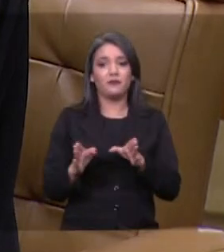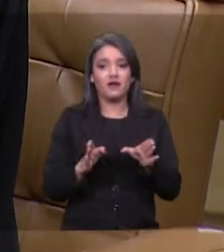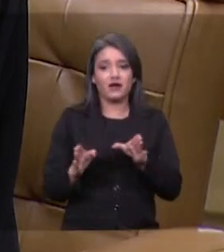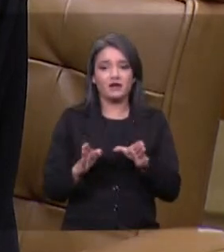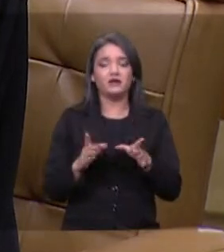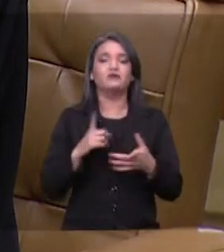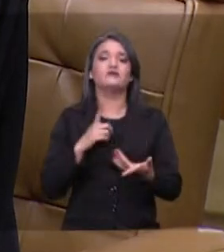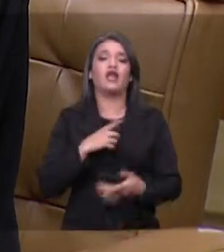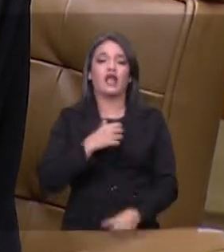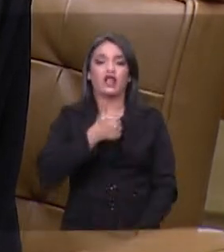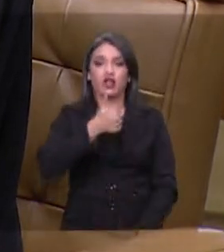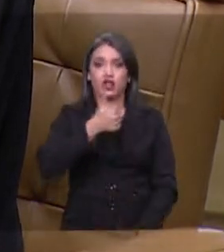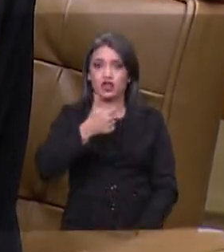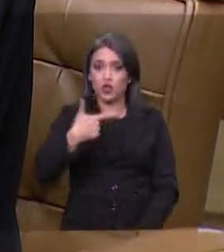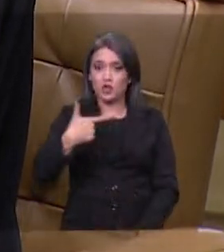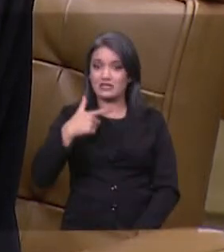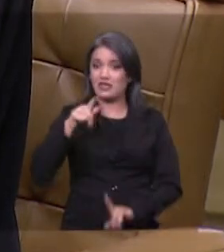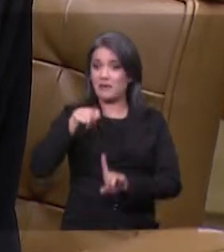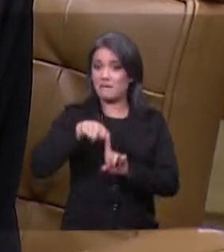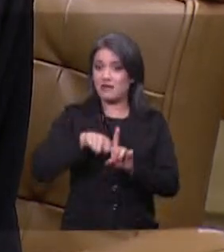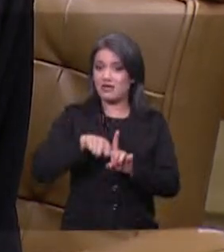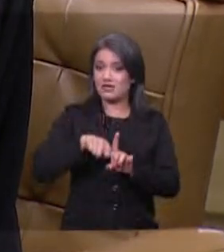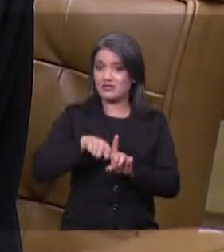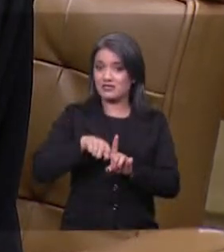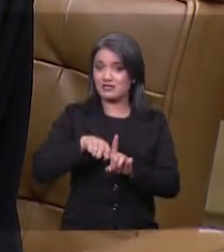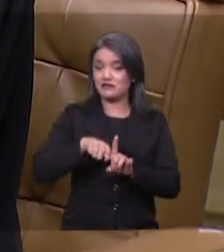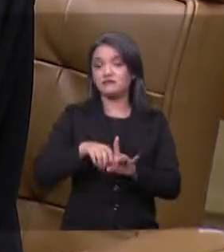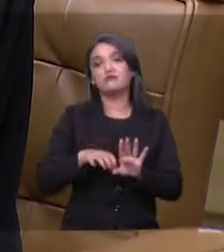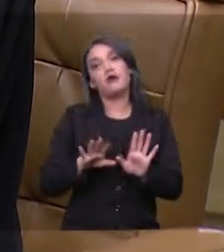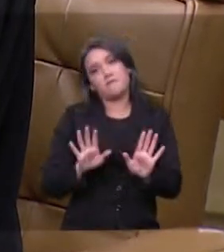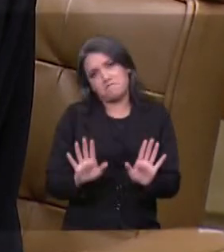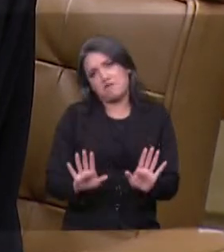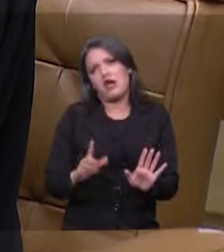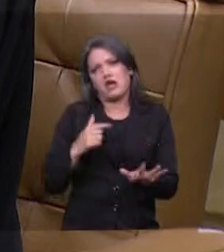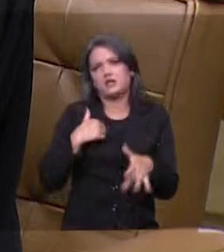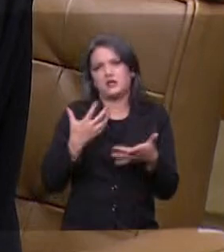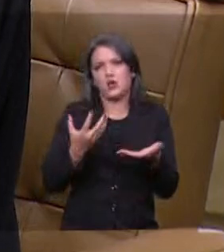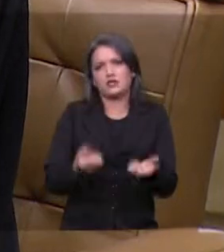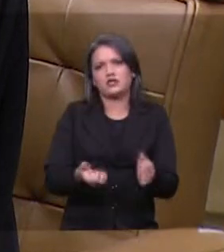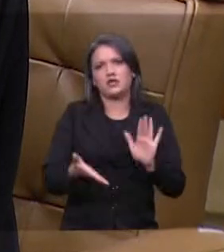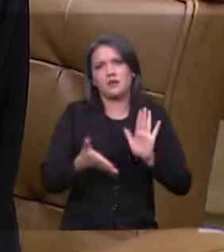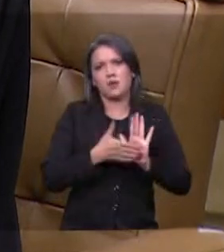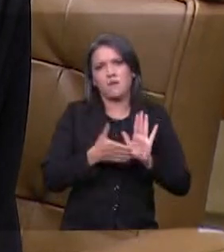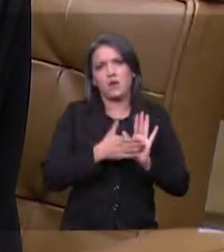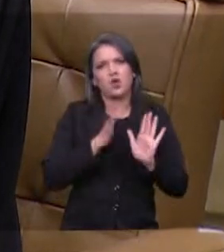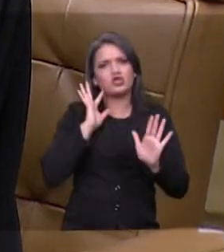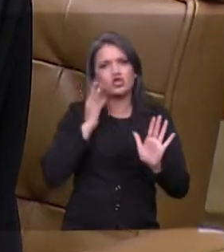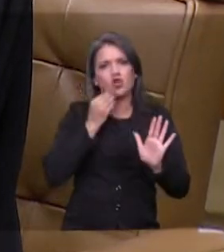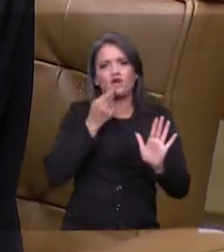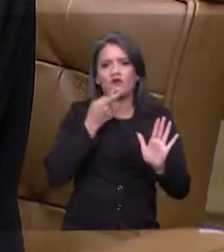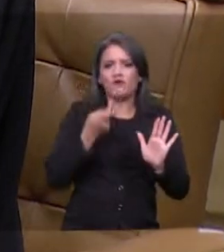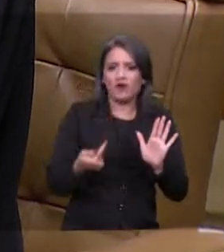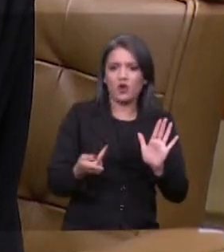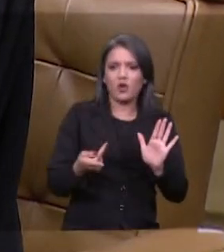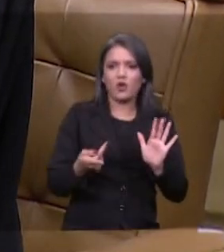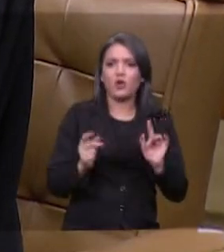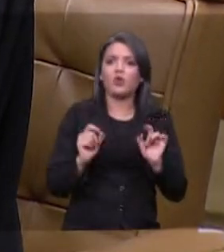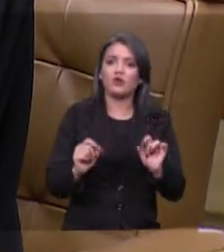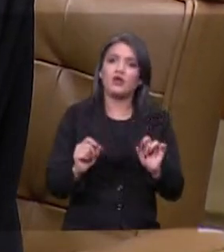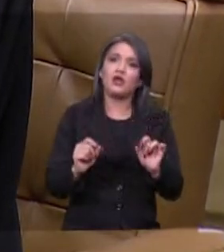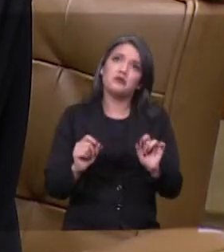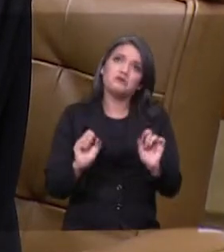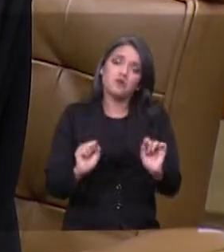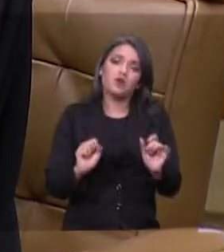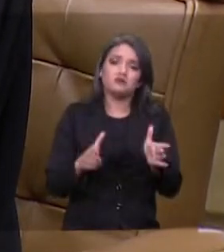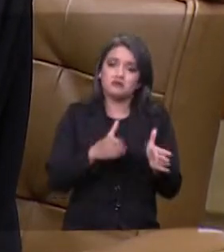12 meses, mas aceito a proposta do eminente ministro Dias Toffoli de prever uma